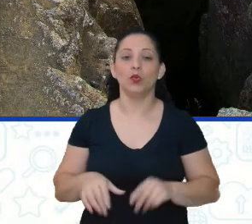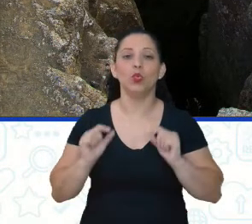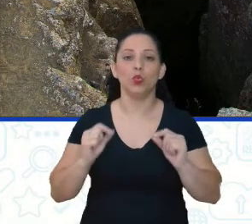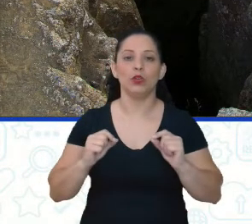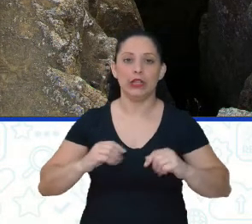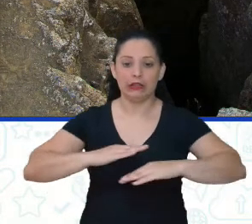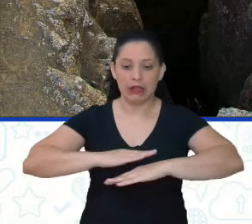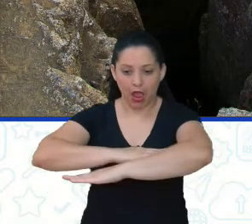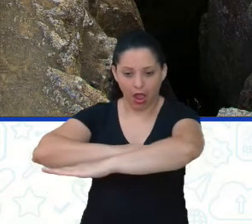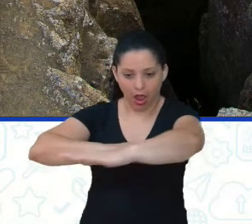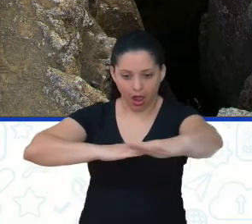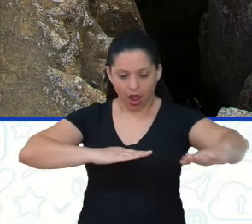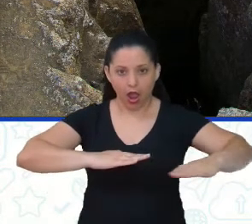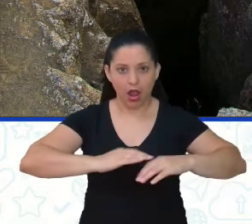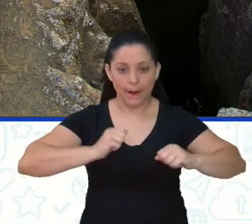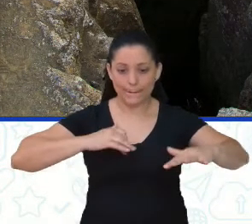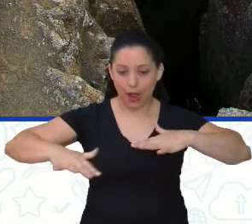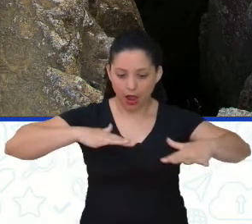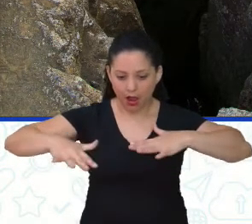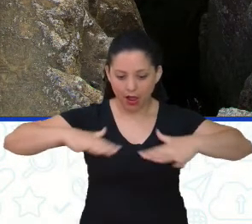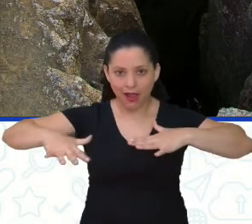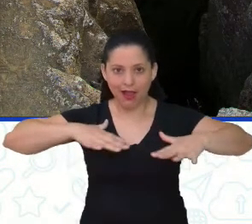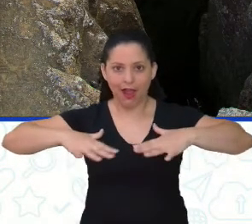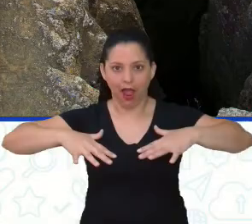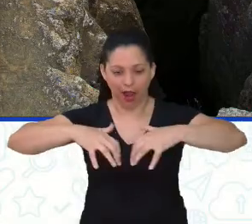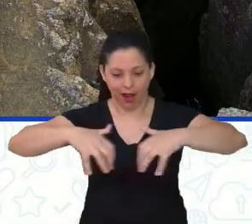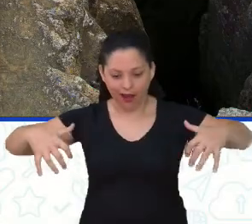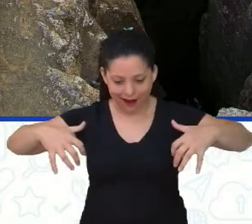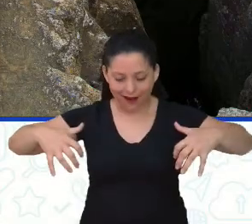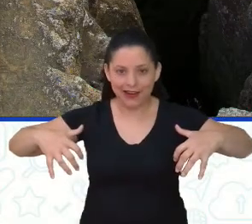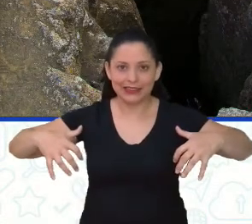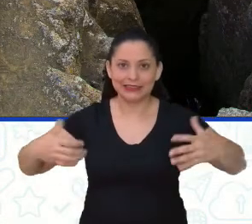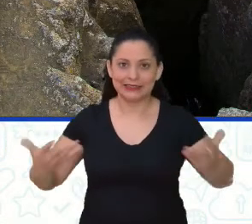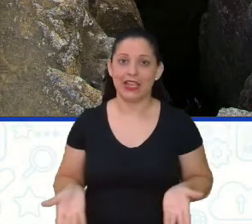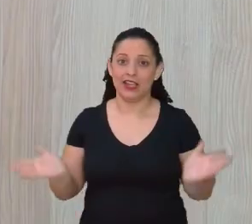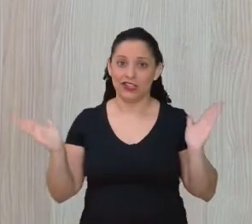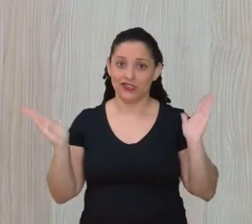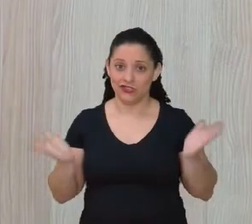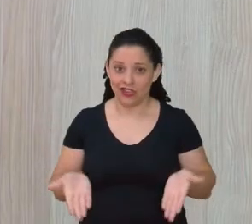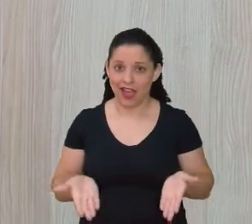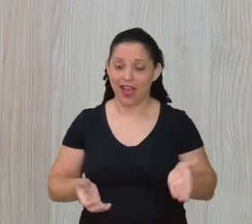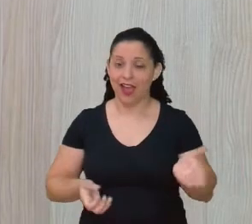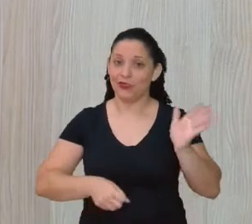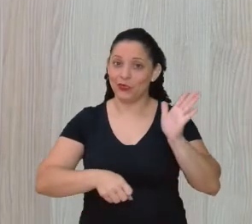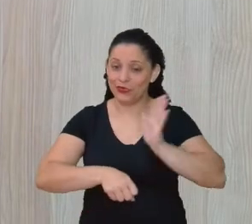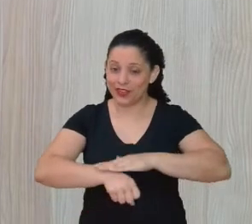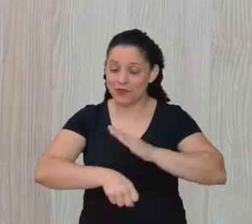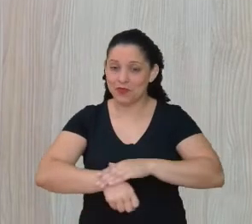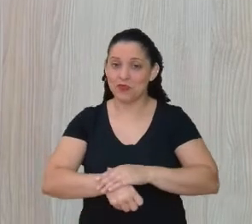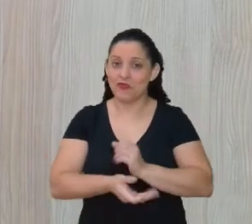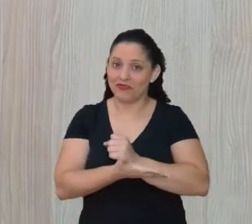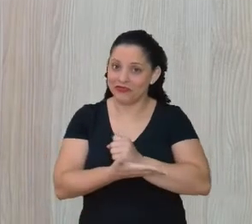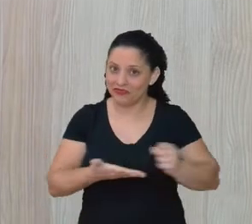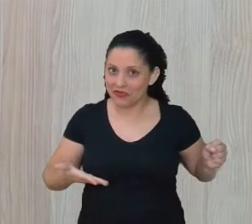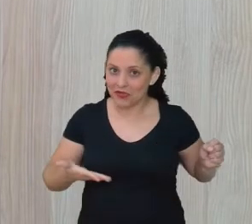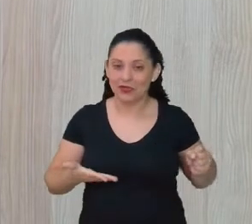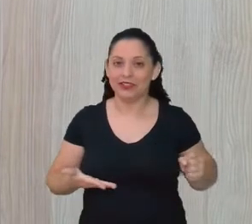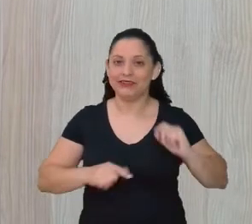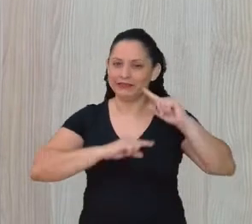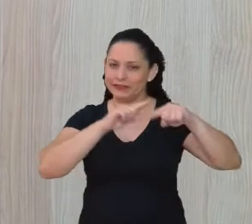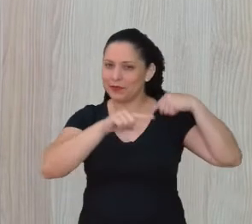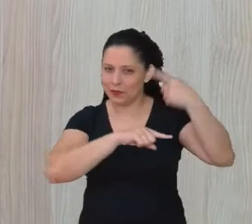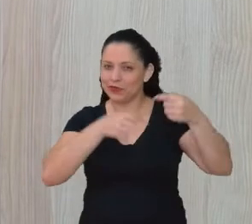terremotos. E terremotos vai ficar para a próxima aula, viu, professora Vanessa? Já estamos bem no finzinho da aula. Exatamente. E podemos nos despedir de